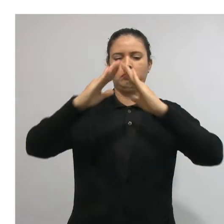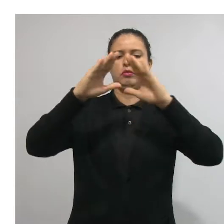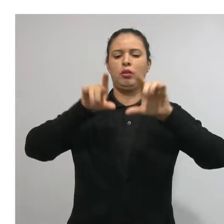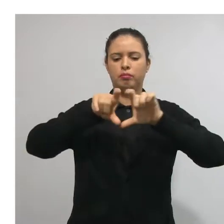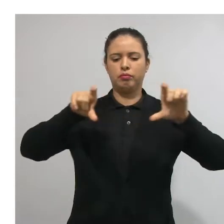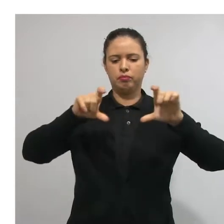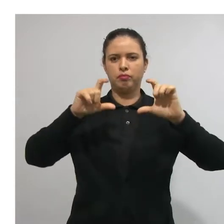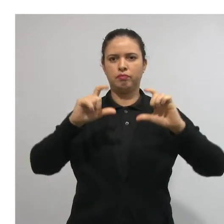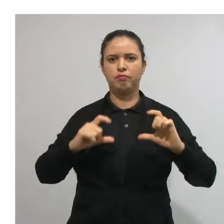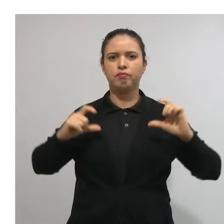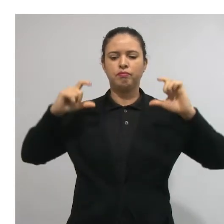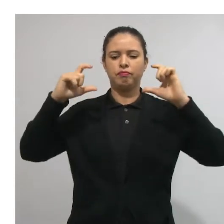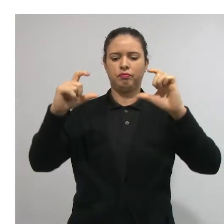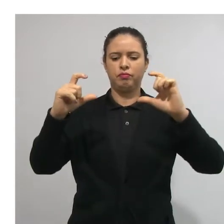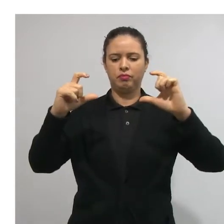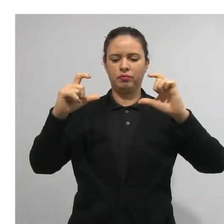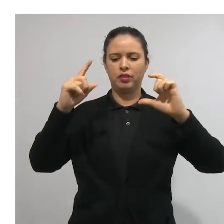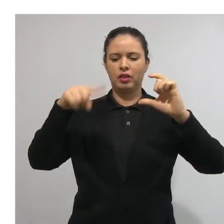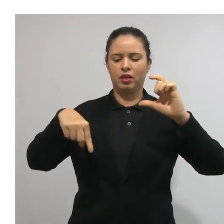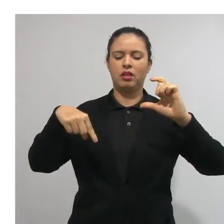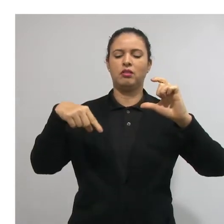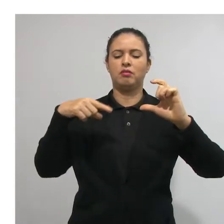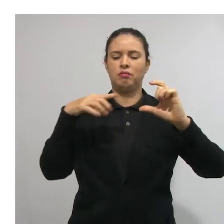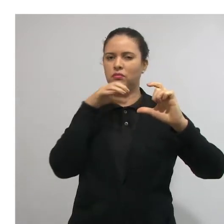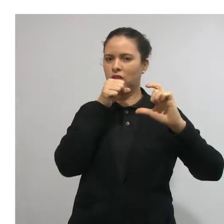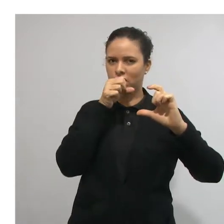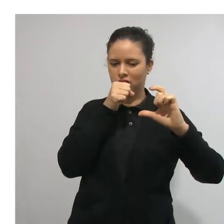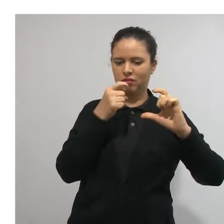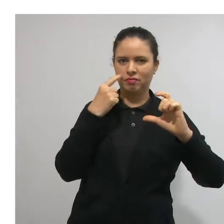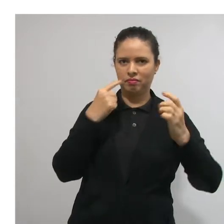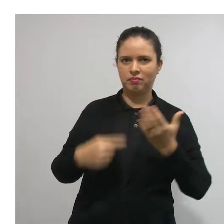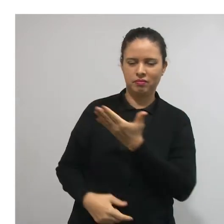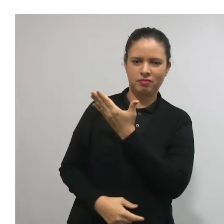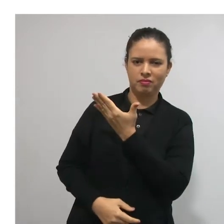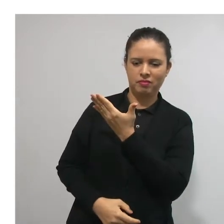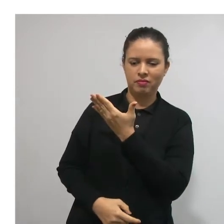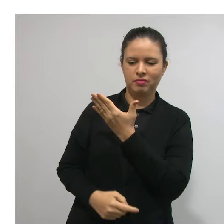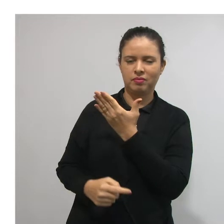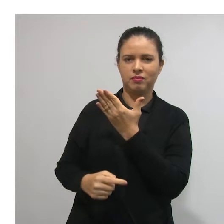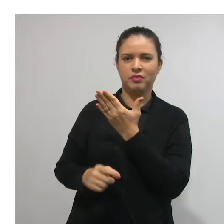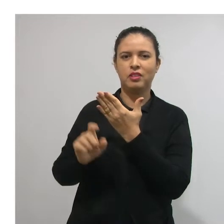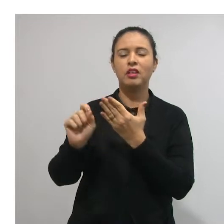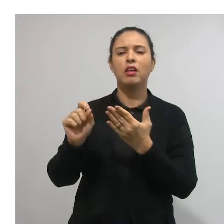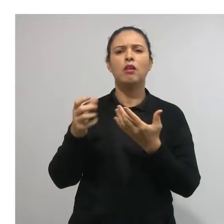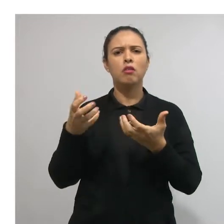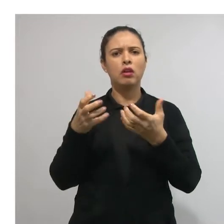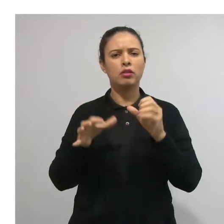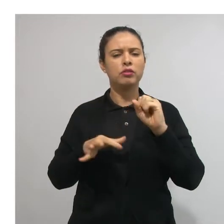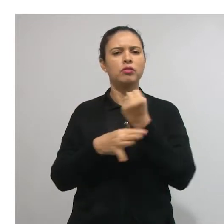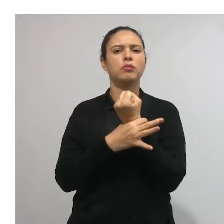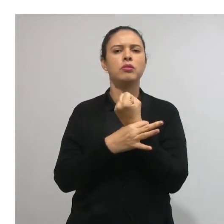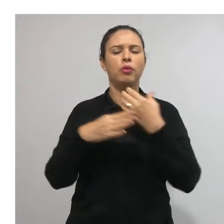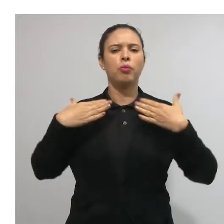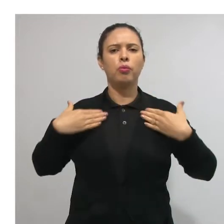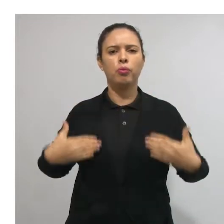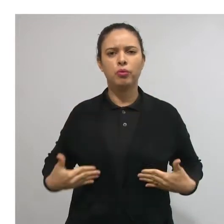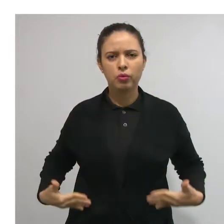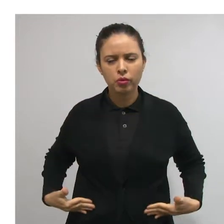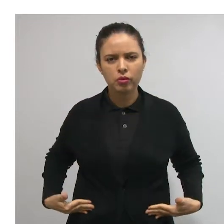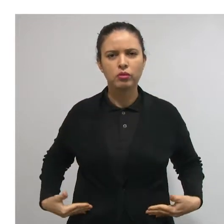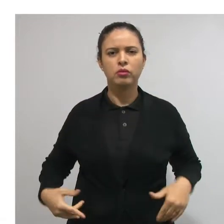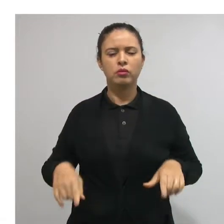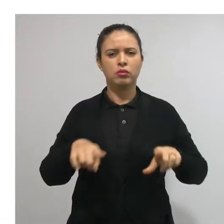necessidades, ele percebeu o seguinte: não, eu agora posso pular para uma próxima etapa. Eu quero ter segurança do corpo, eu quero